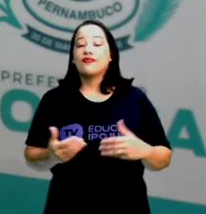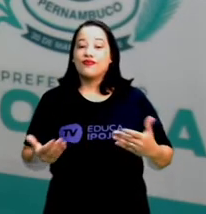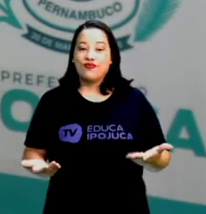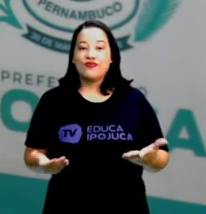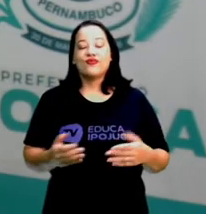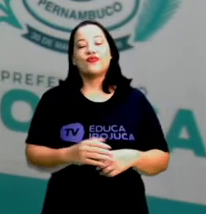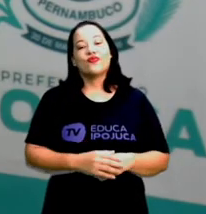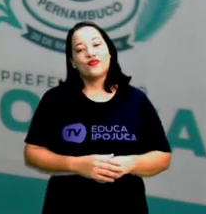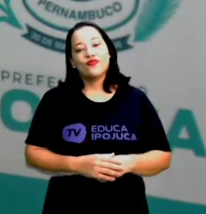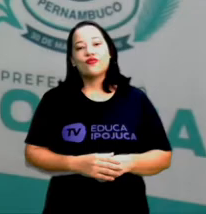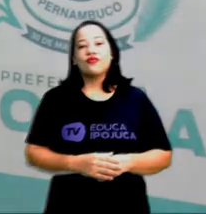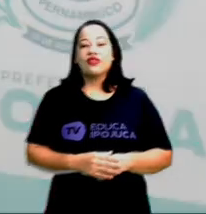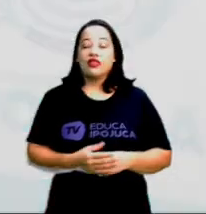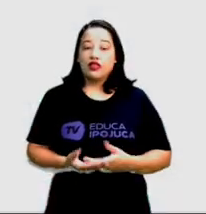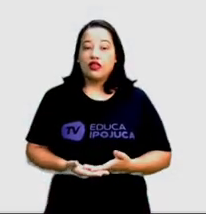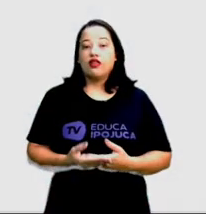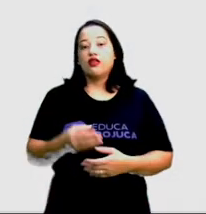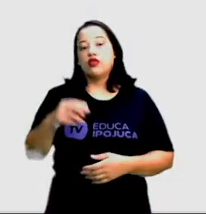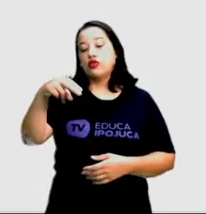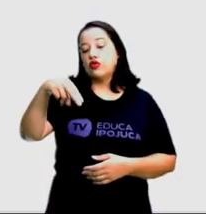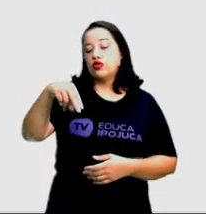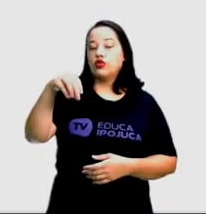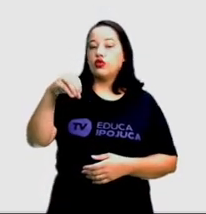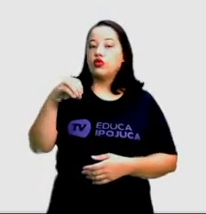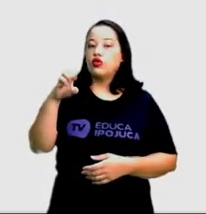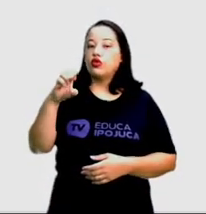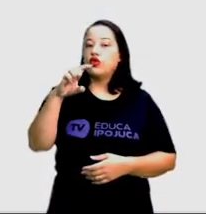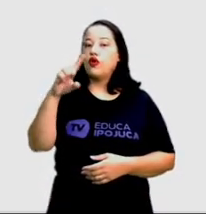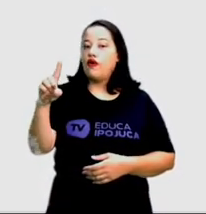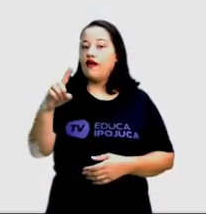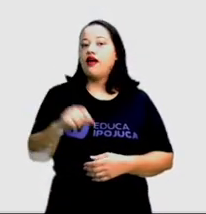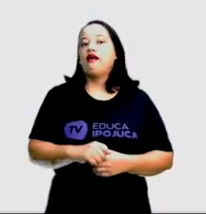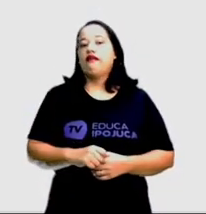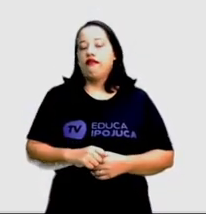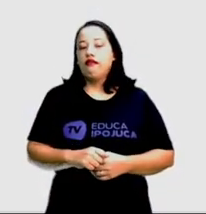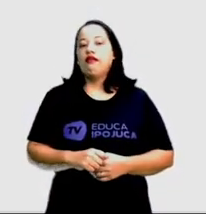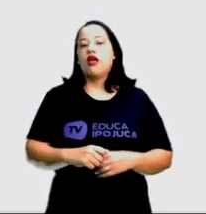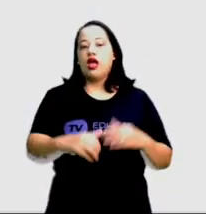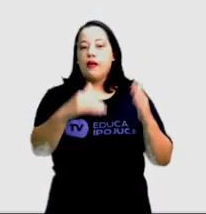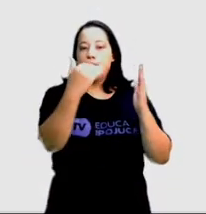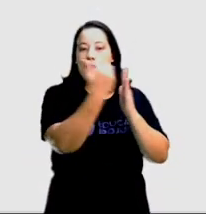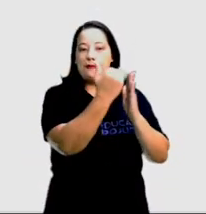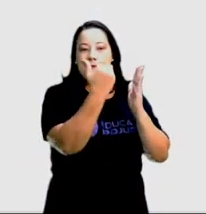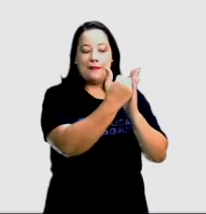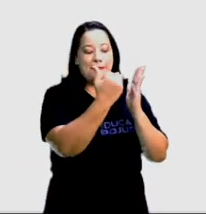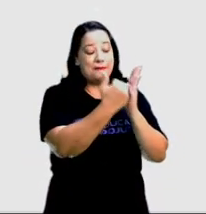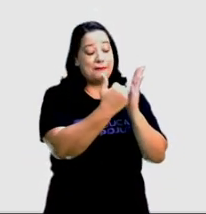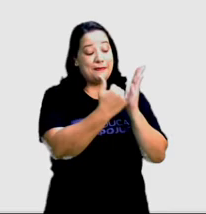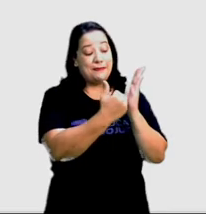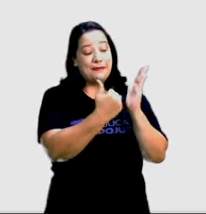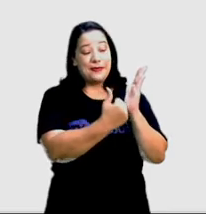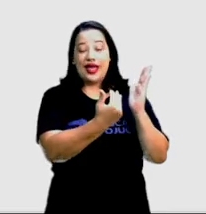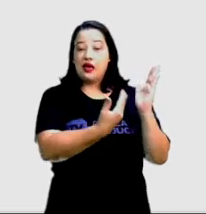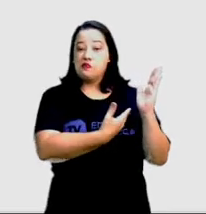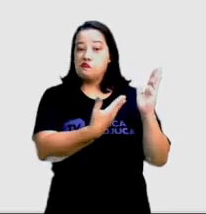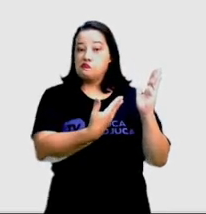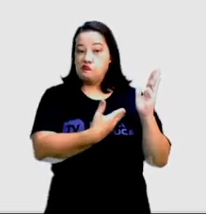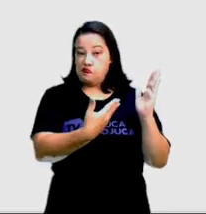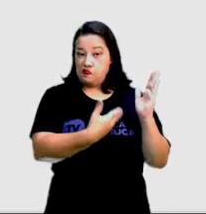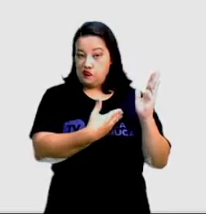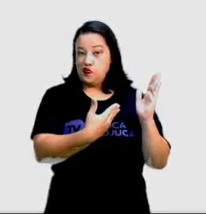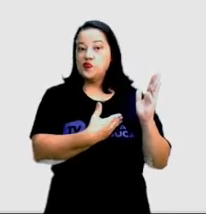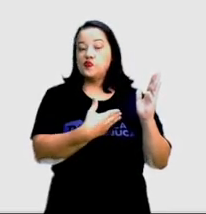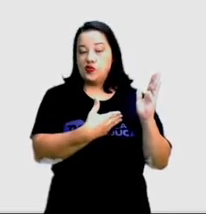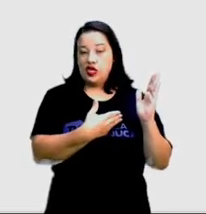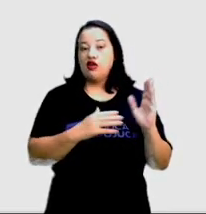Bom, crianças, Noé, ele fez uma lista com o nome de vários amigos para o